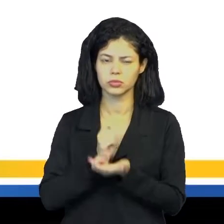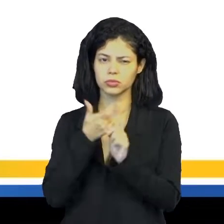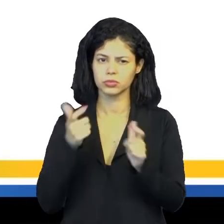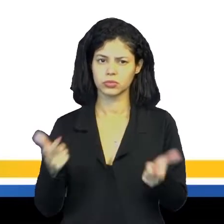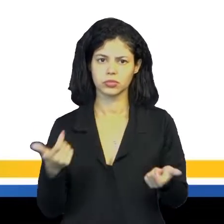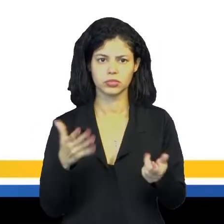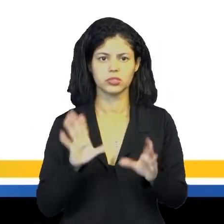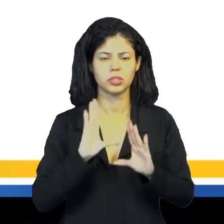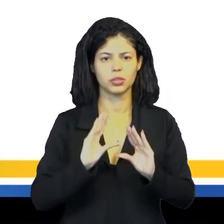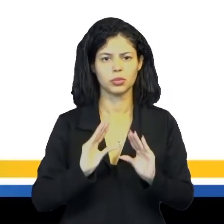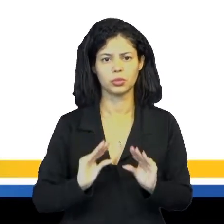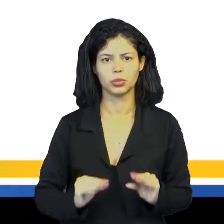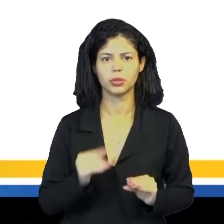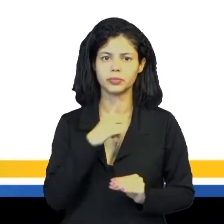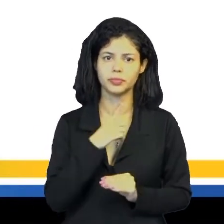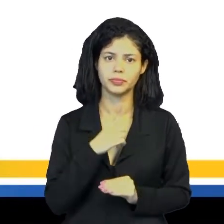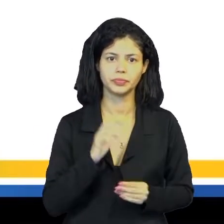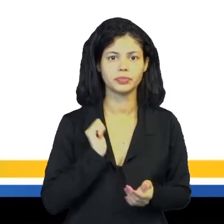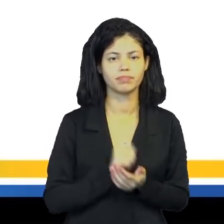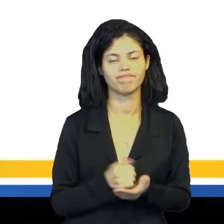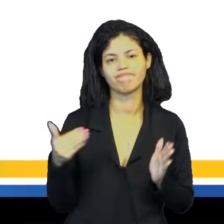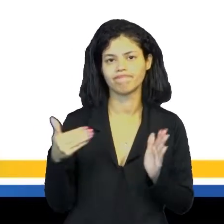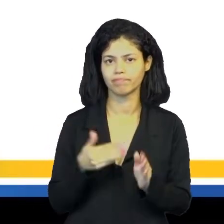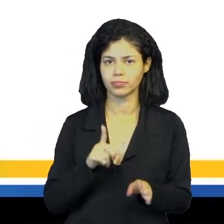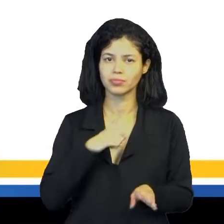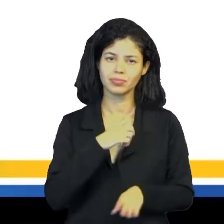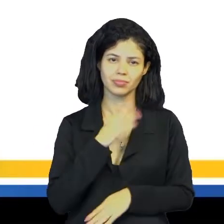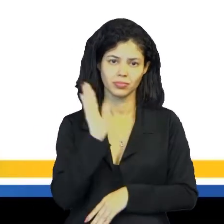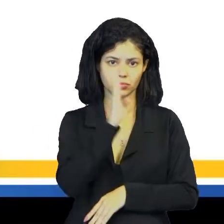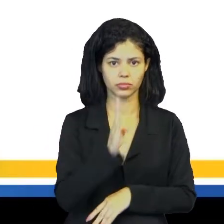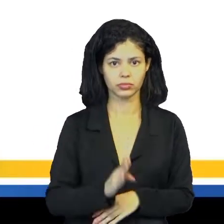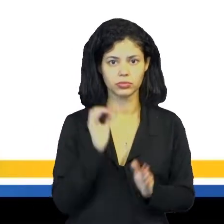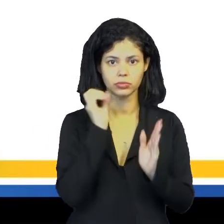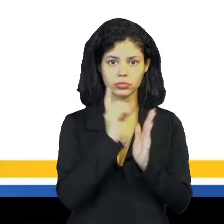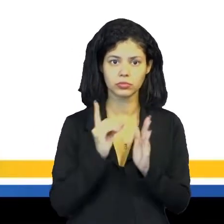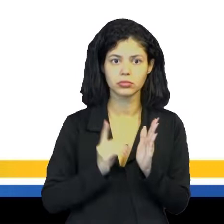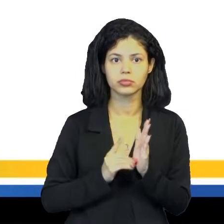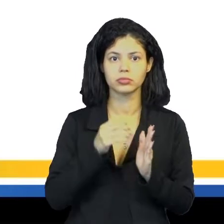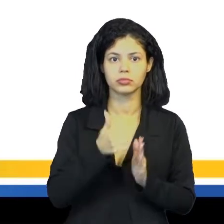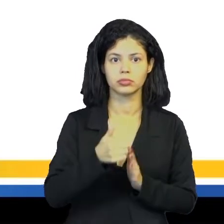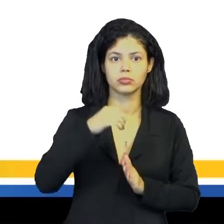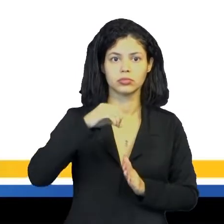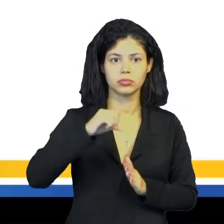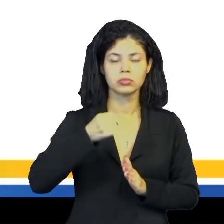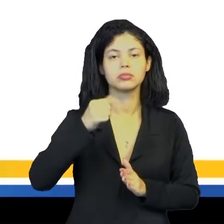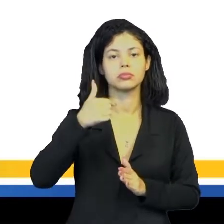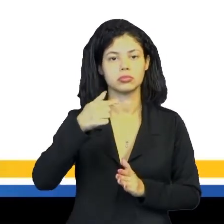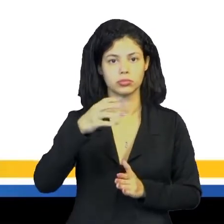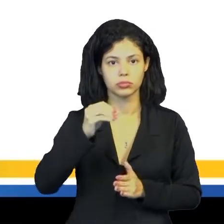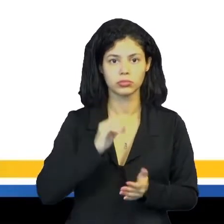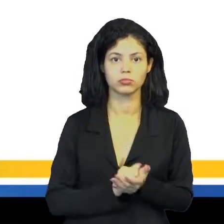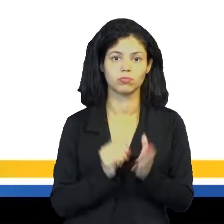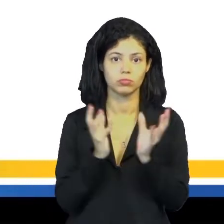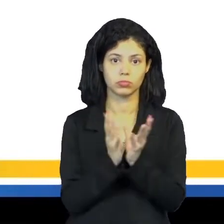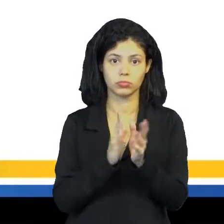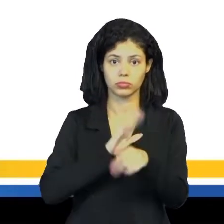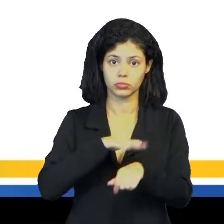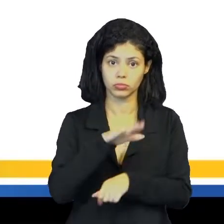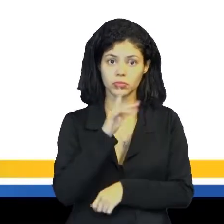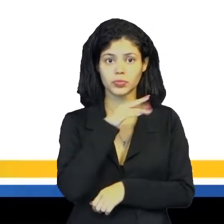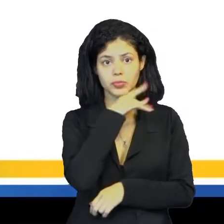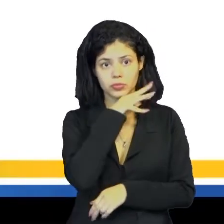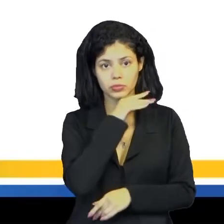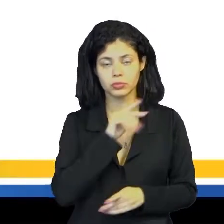longo enfraquecimento que a monarquia enfrentou no Brasil a partir da década de 1870. Um dos grupos mais insatisfeitos foi o